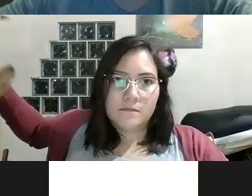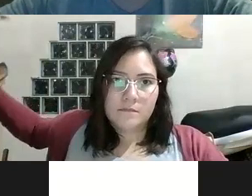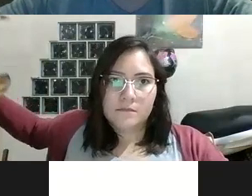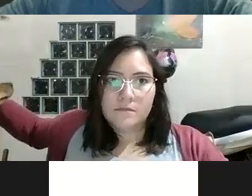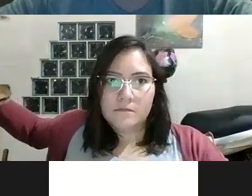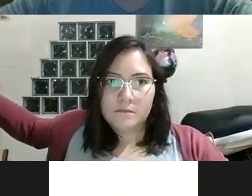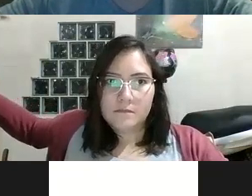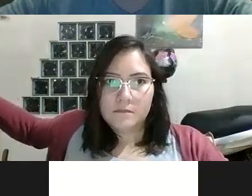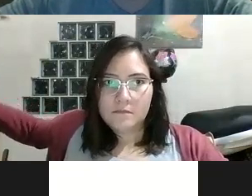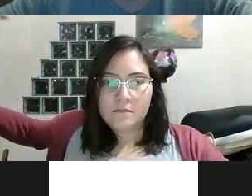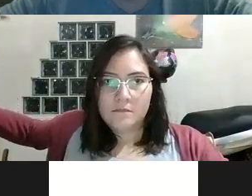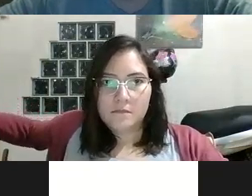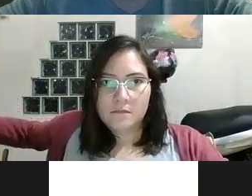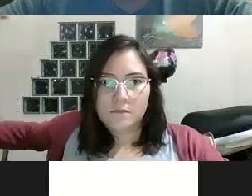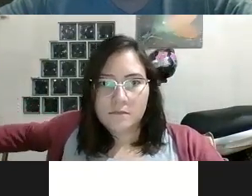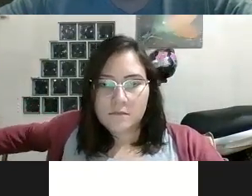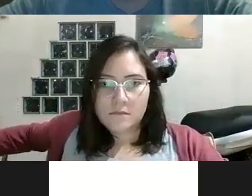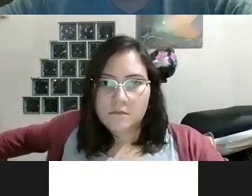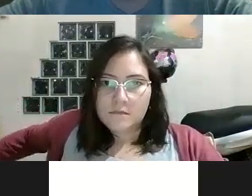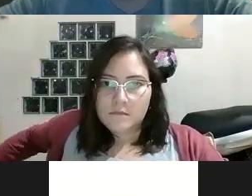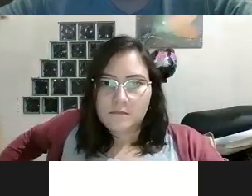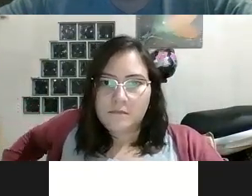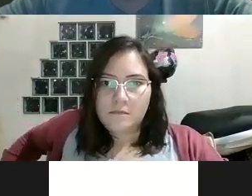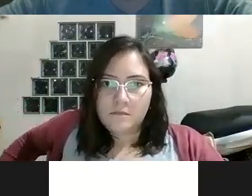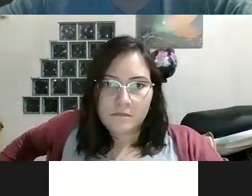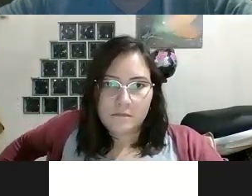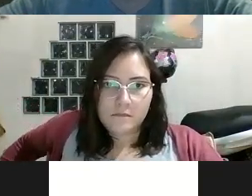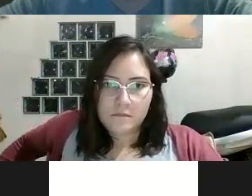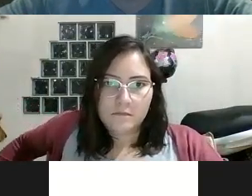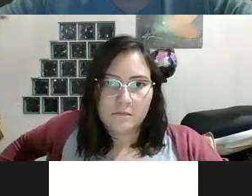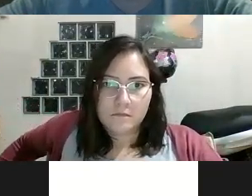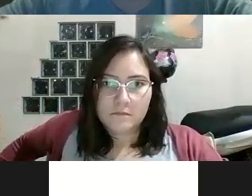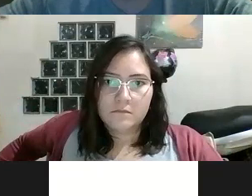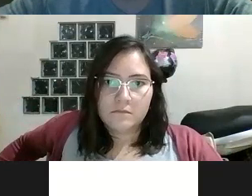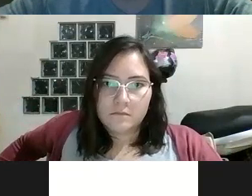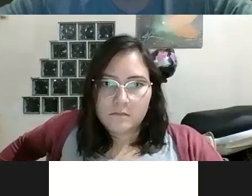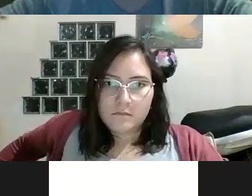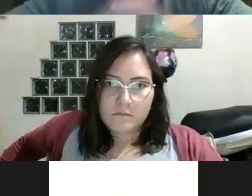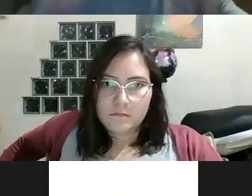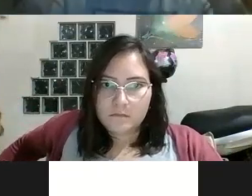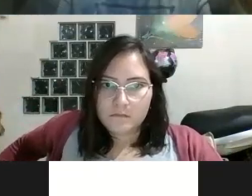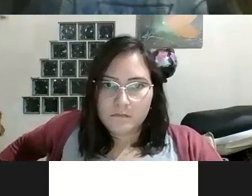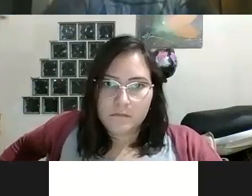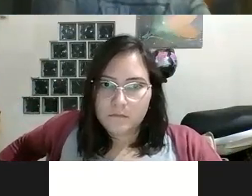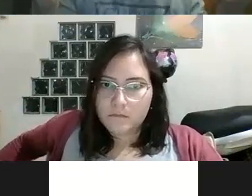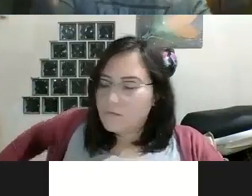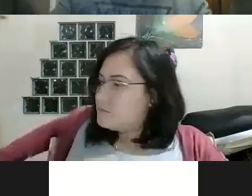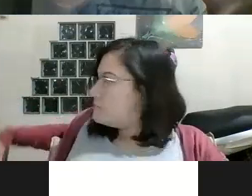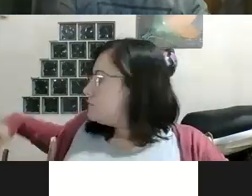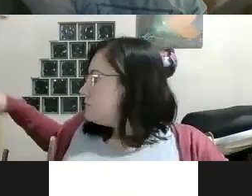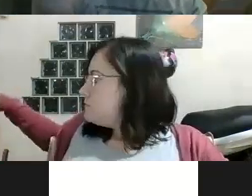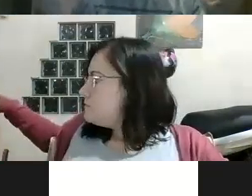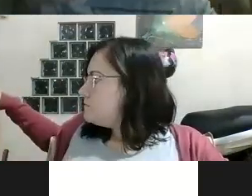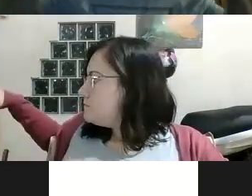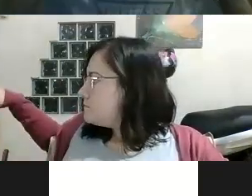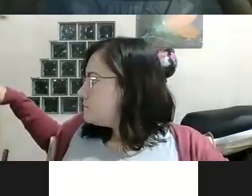uma coisa bem de colégio, mas a gente vai trabalhar com algo mais específico, tá? Só para vocês